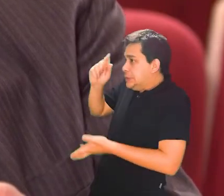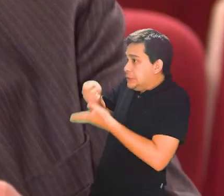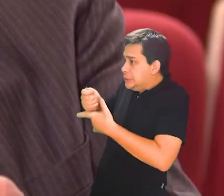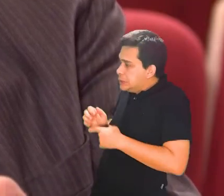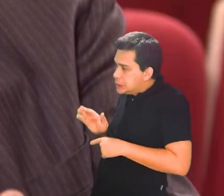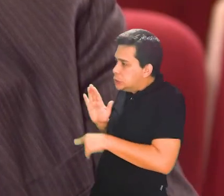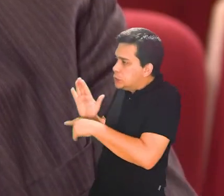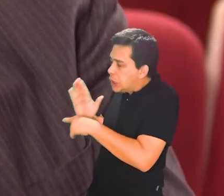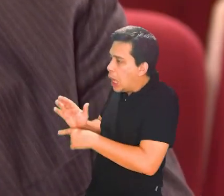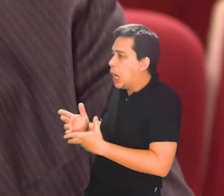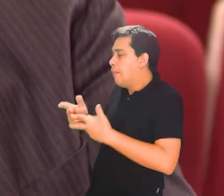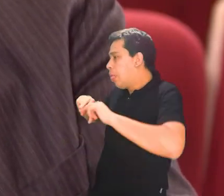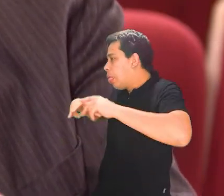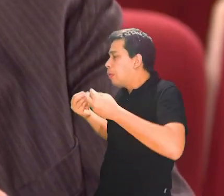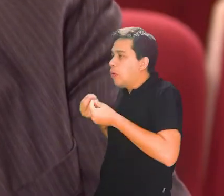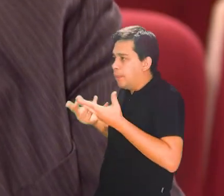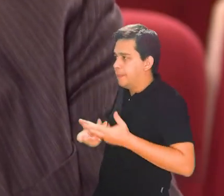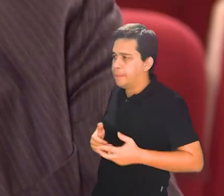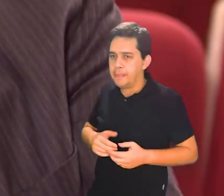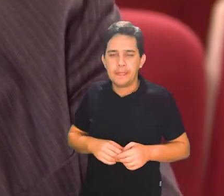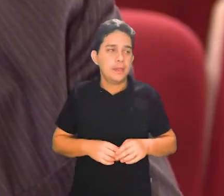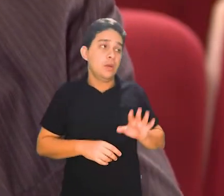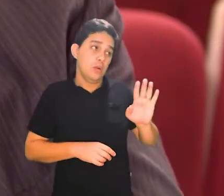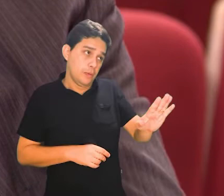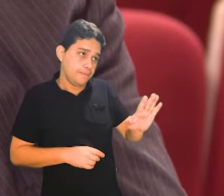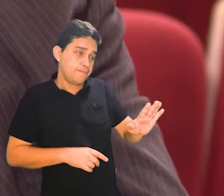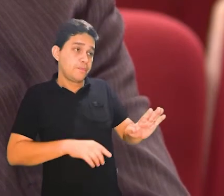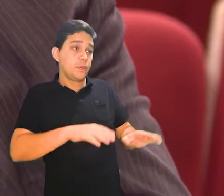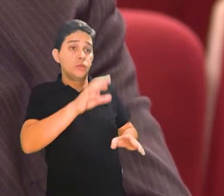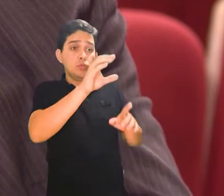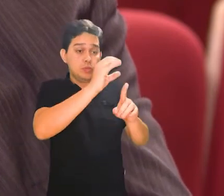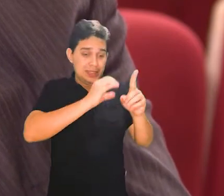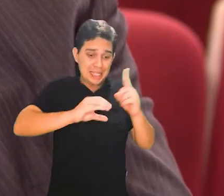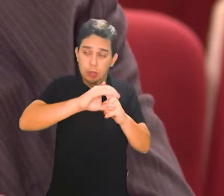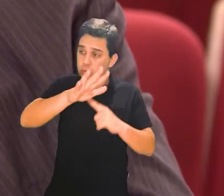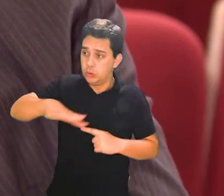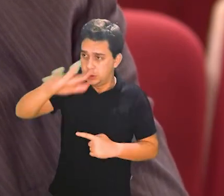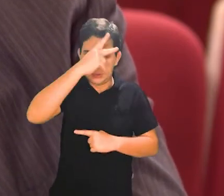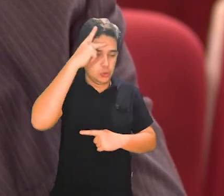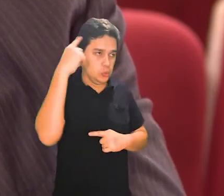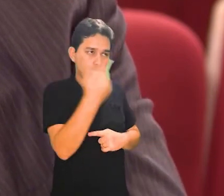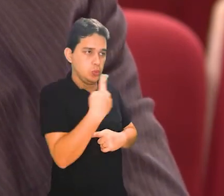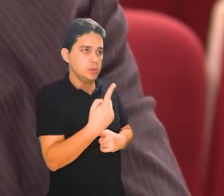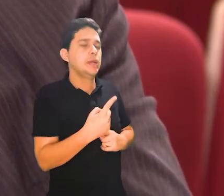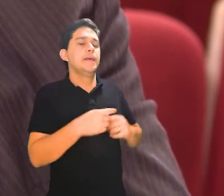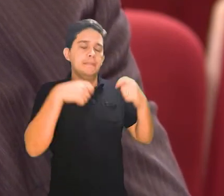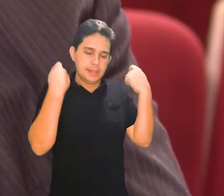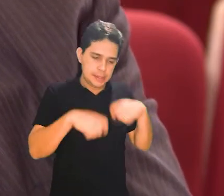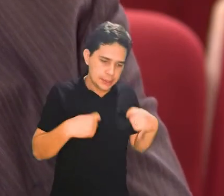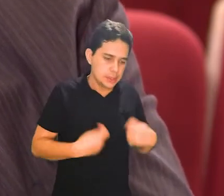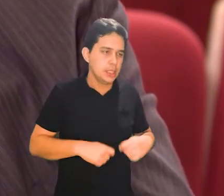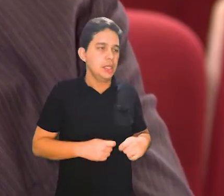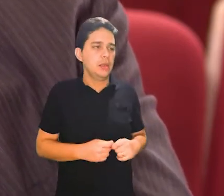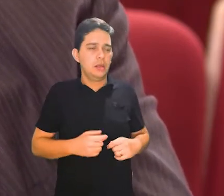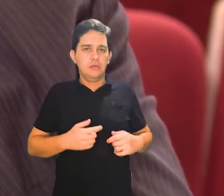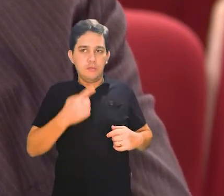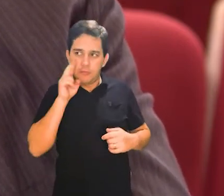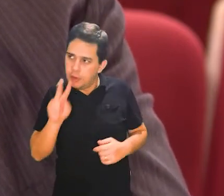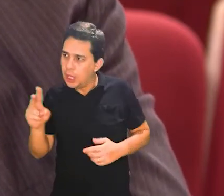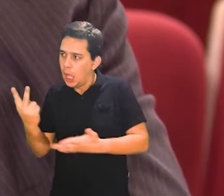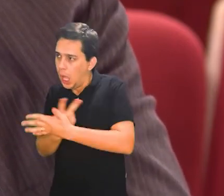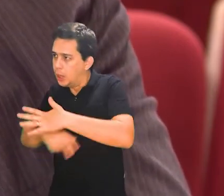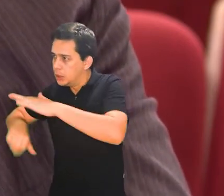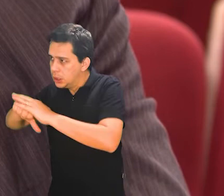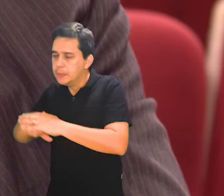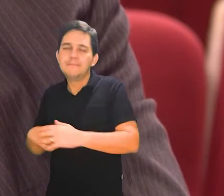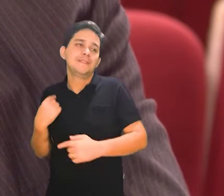A partir do momento que o cidadão traz suas necessidades ao Ministério Público, o Ministério Público consegue rastrear e